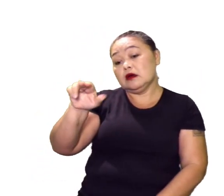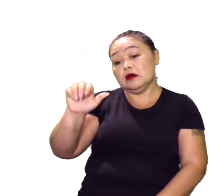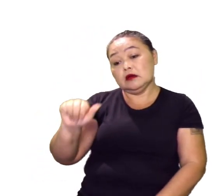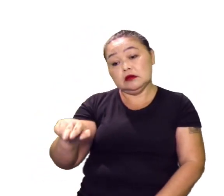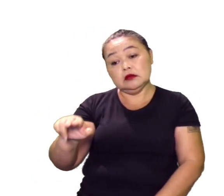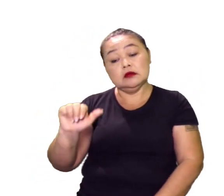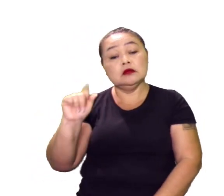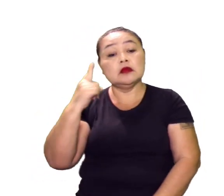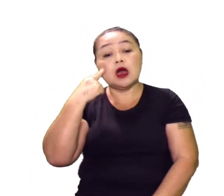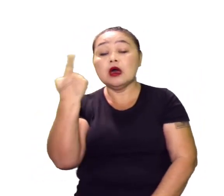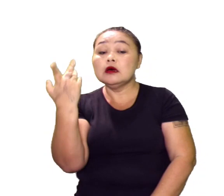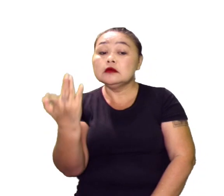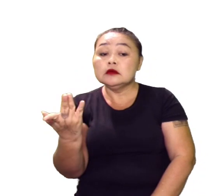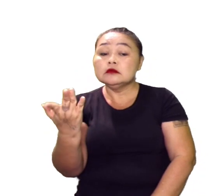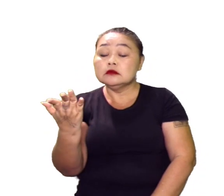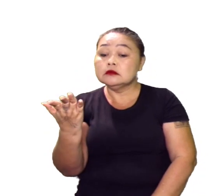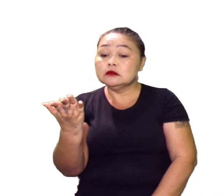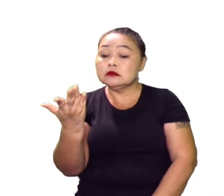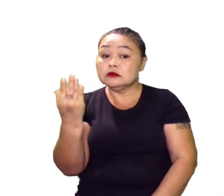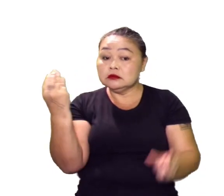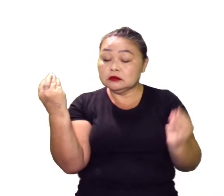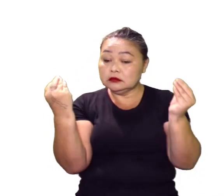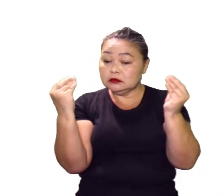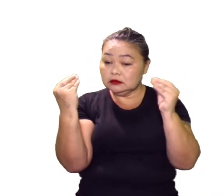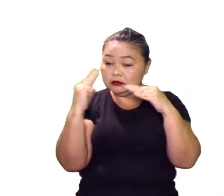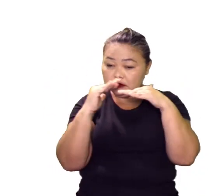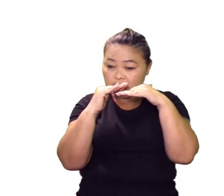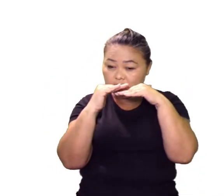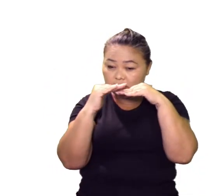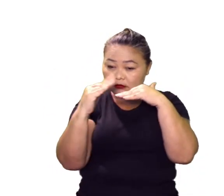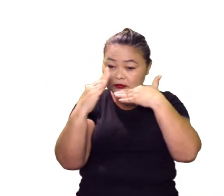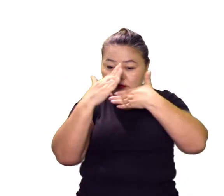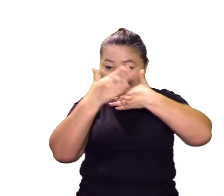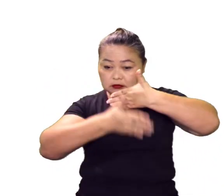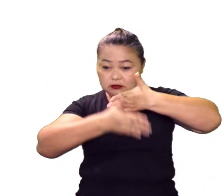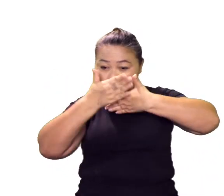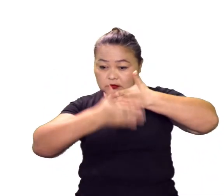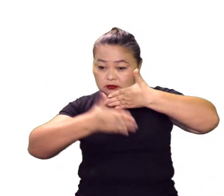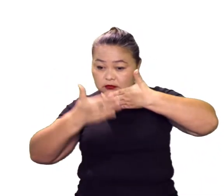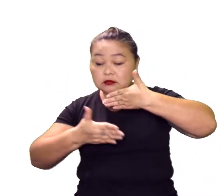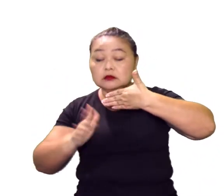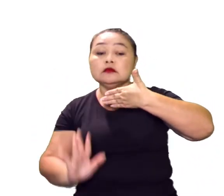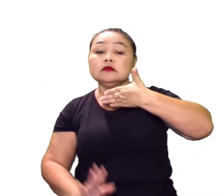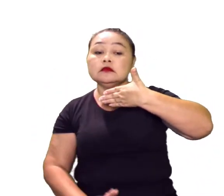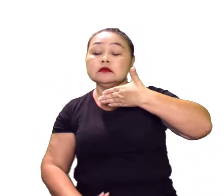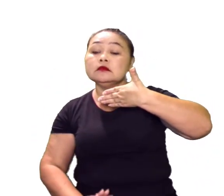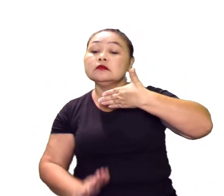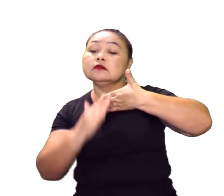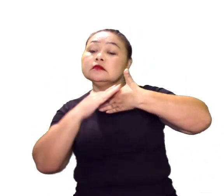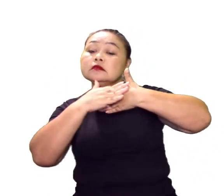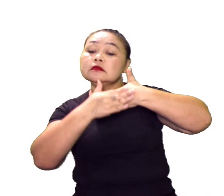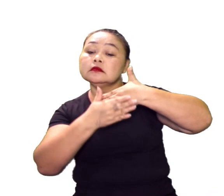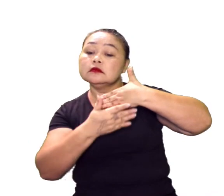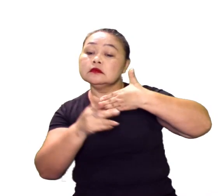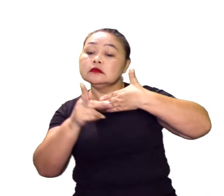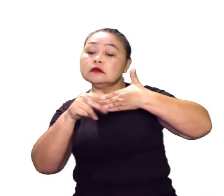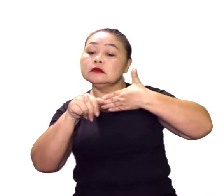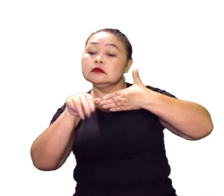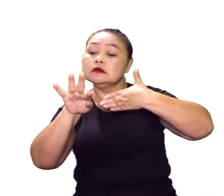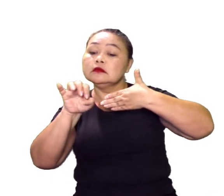nas áreas são formadas por plataformas e escudos do período pré-cambriano e plutônicas